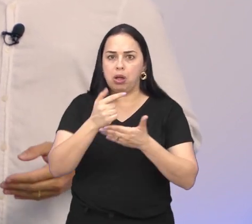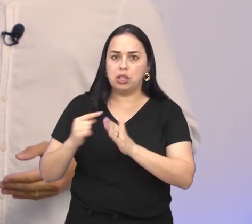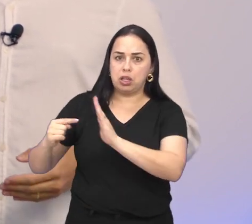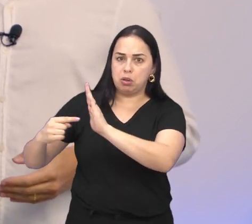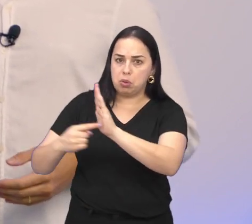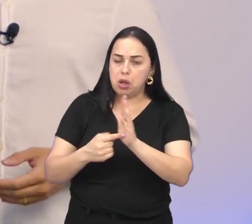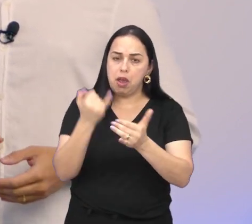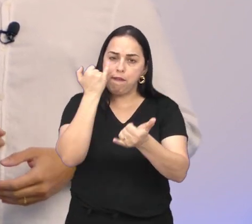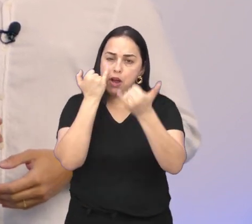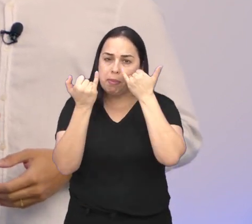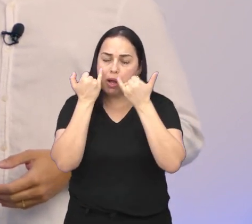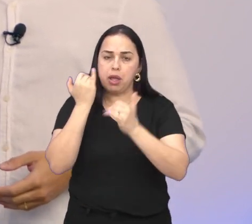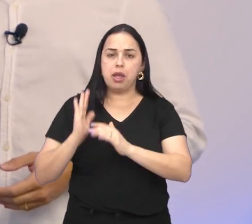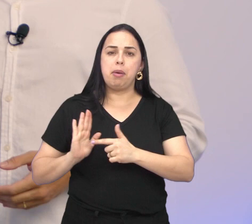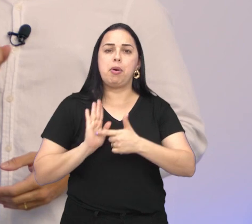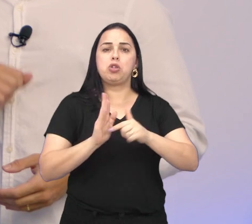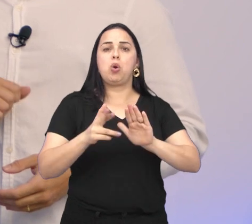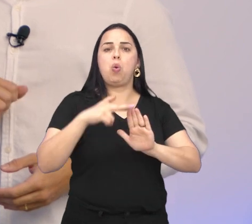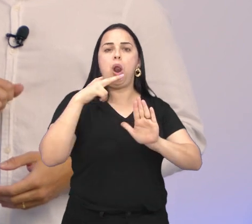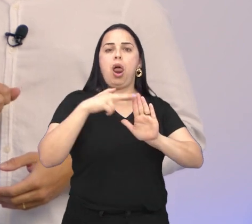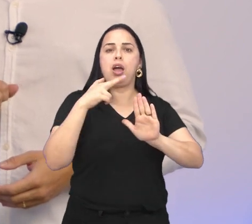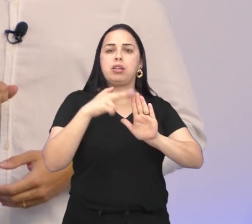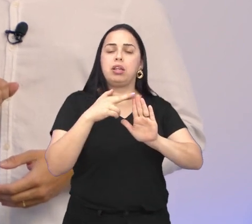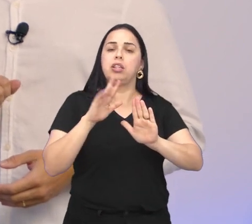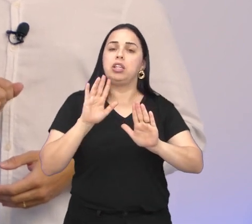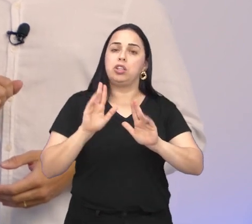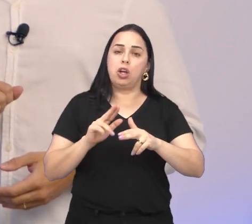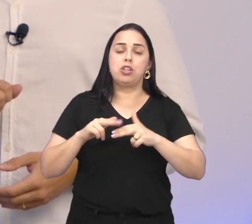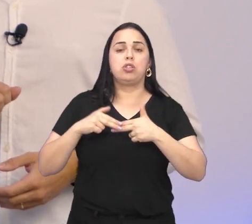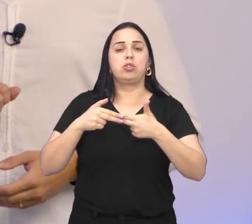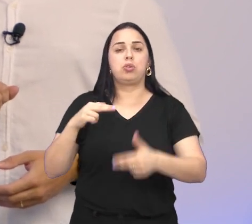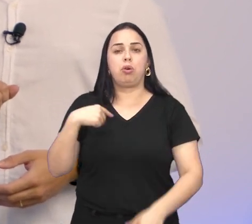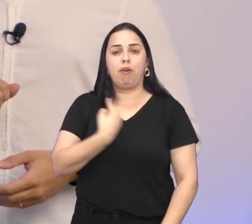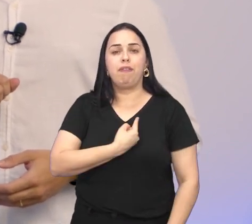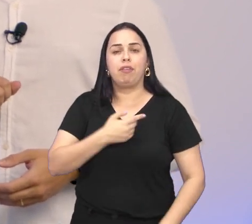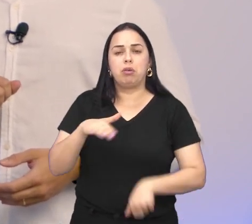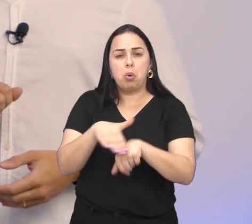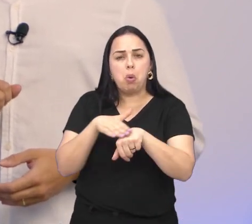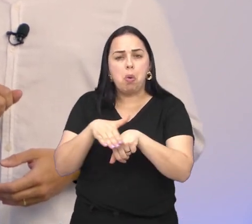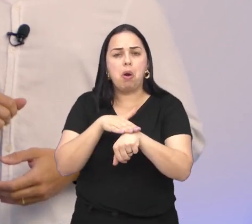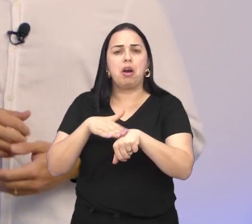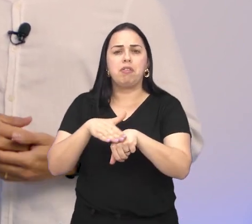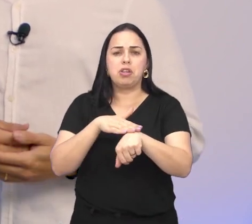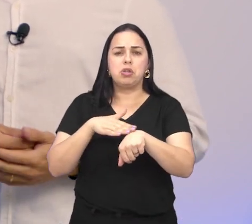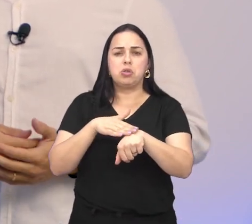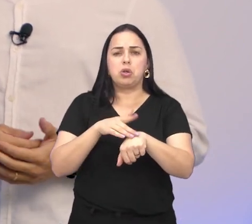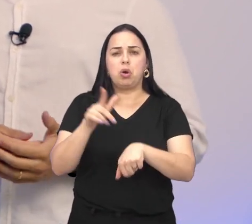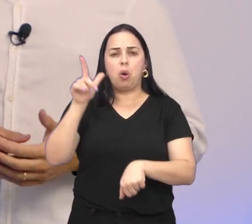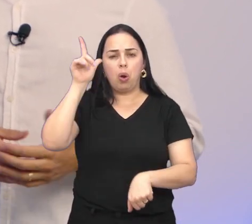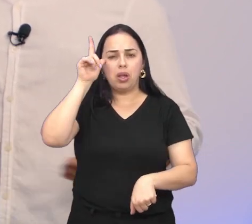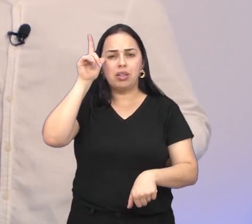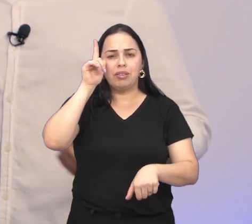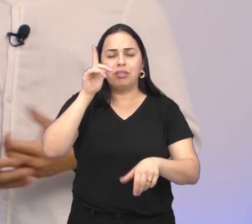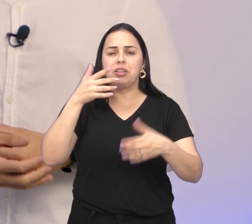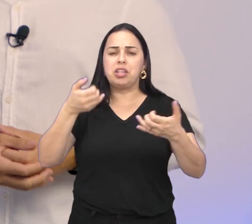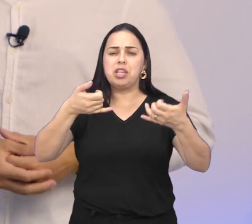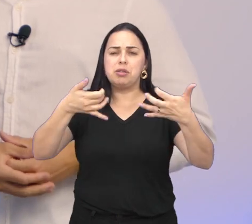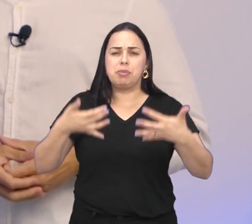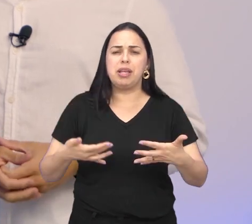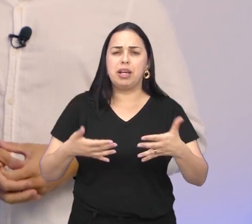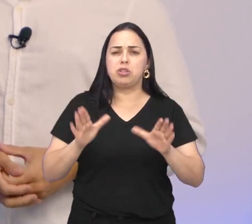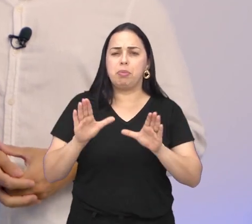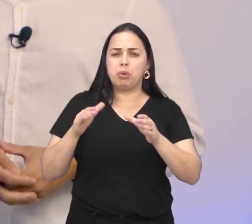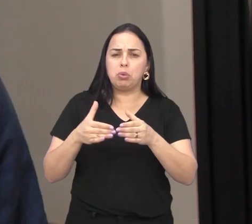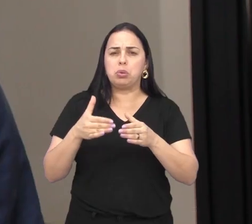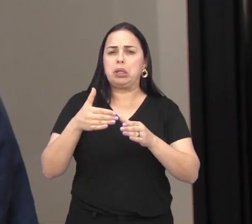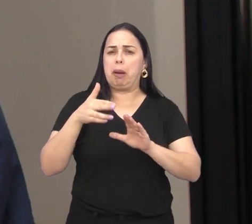reuniram informações e apresentaram um relatório. Nós conversamos com o vereador Lino Bispo, que comentou a conclusão dos trabalhos